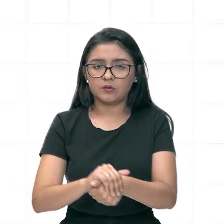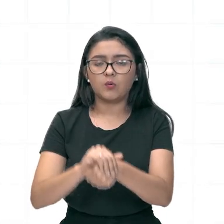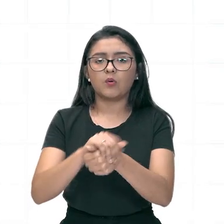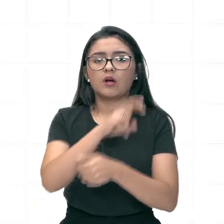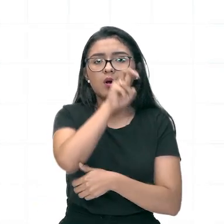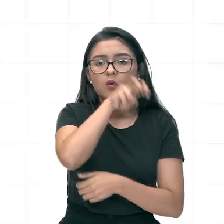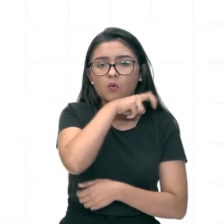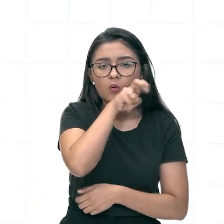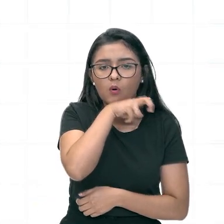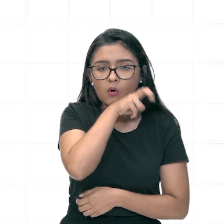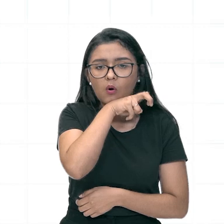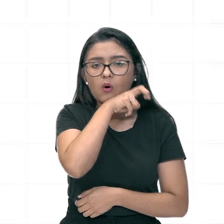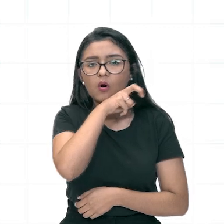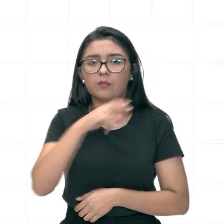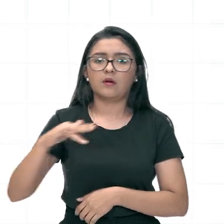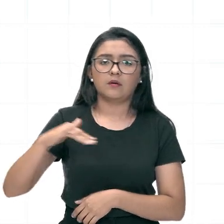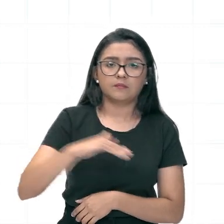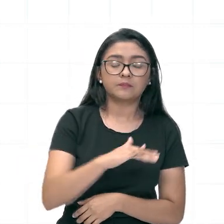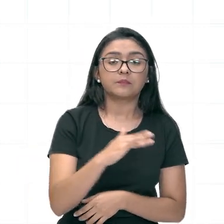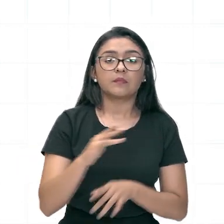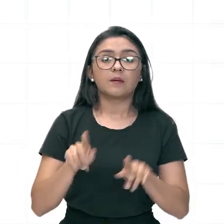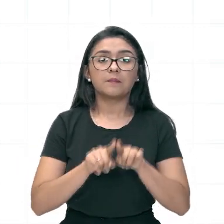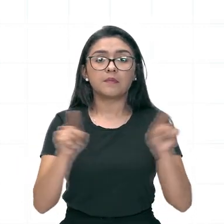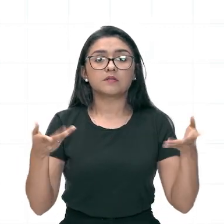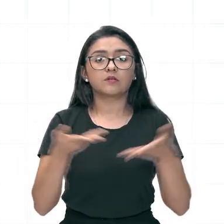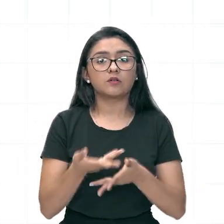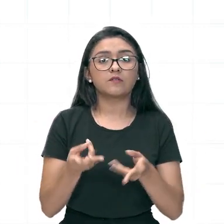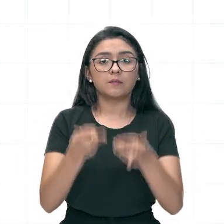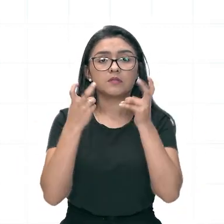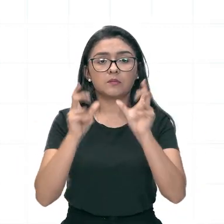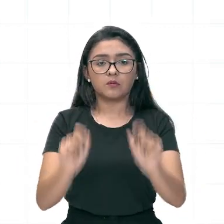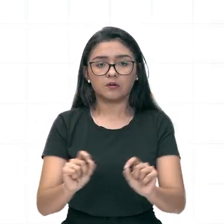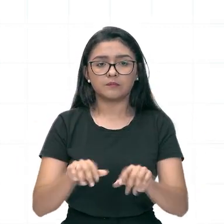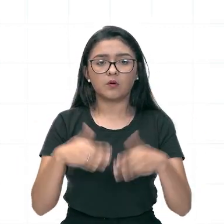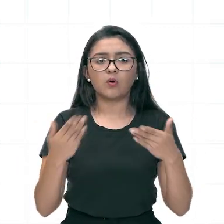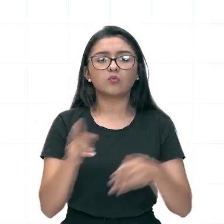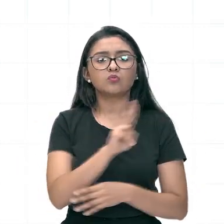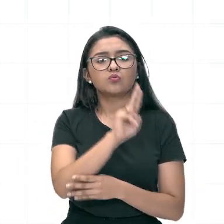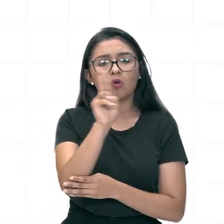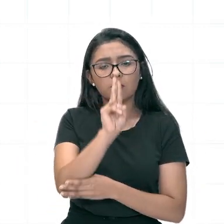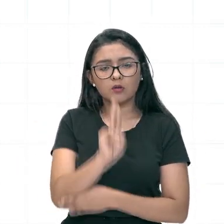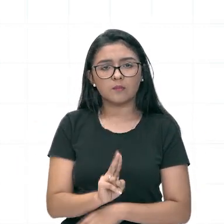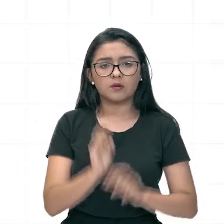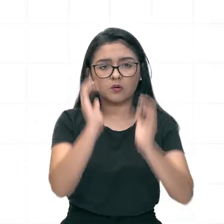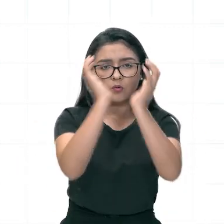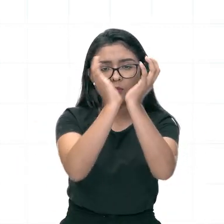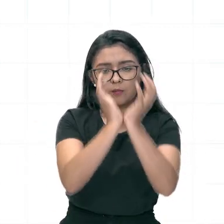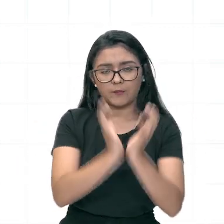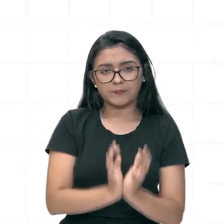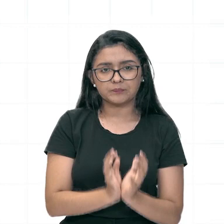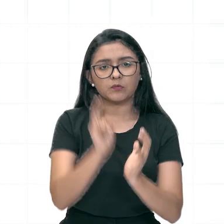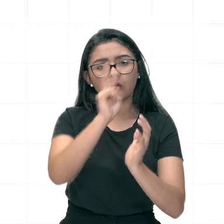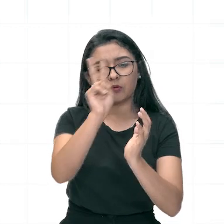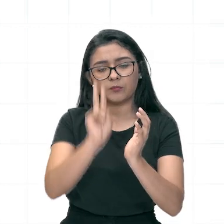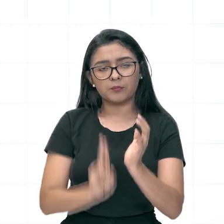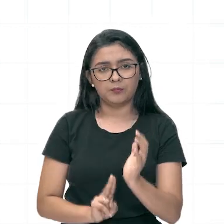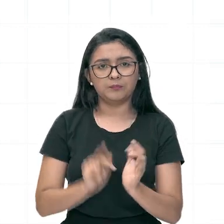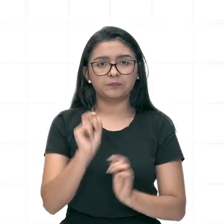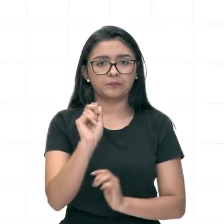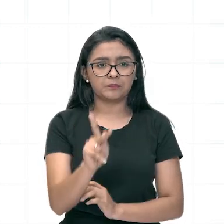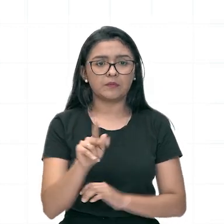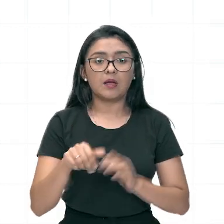cobras, por exemplo, lagartos também. Agora a gente vai observar como são nomeadas aí as classes dos répteis. Então, olha